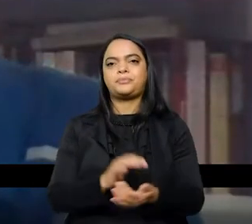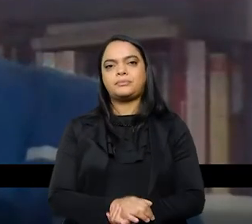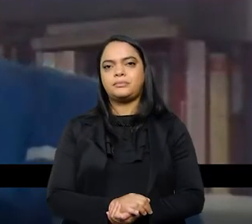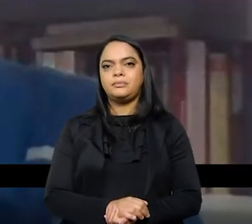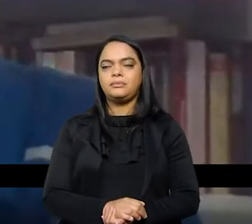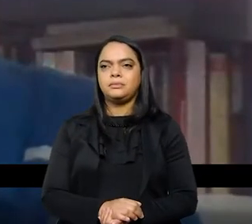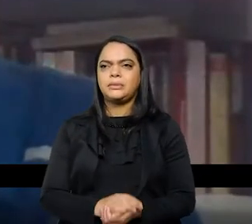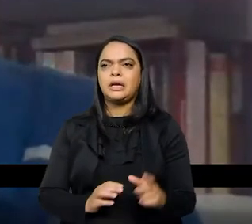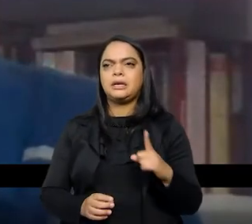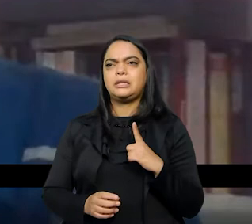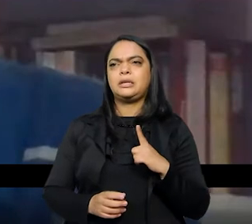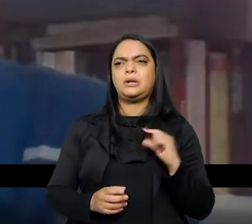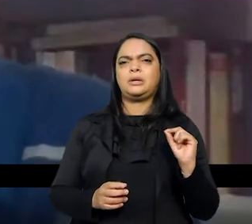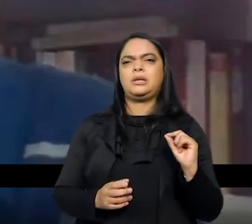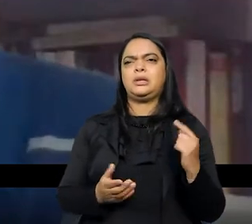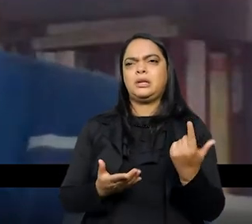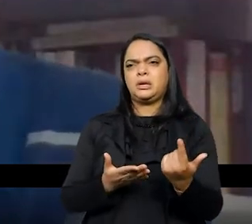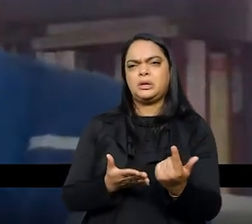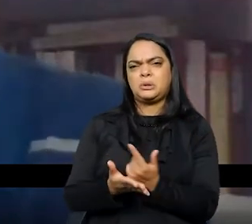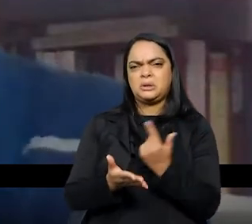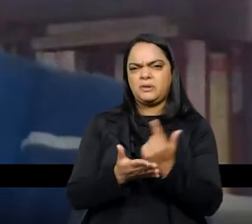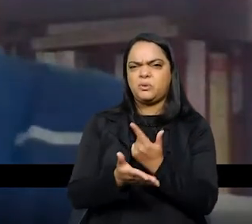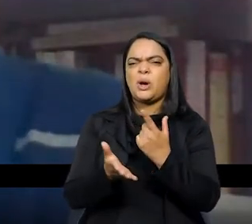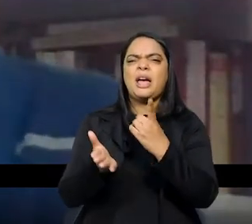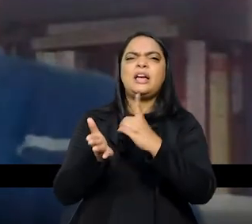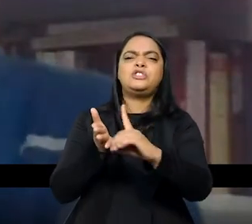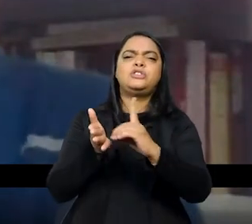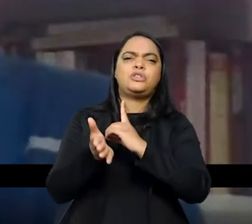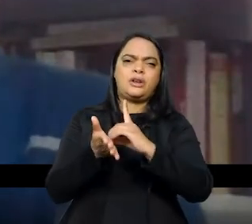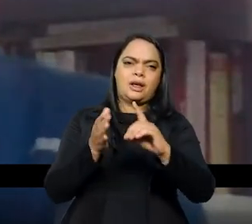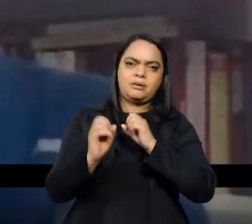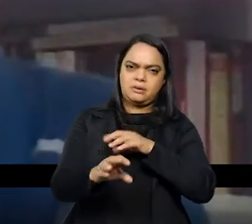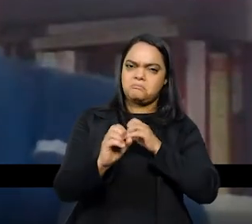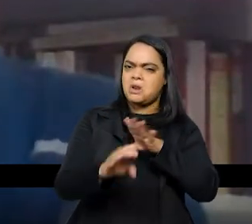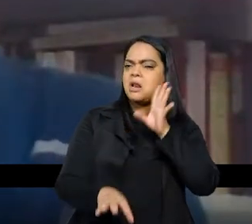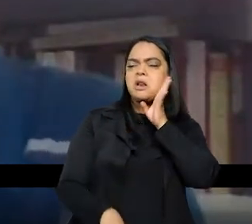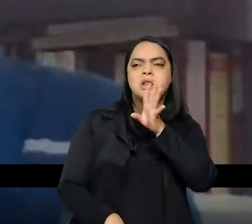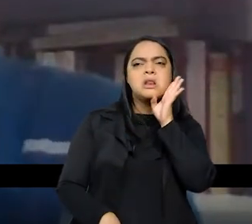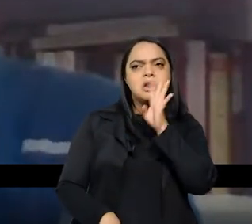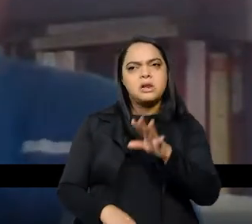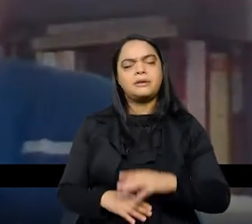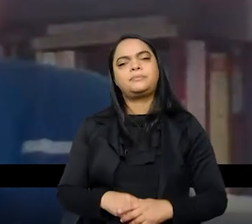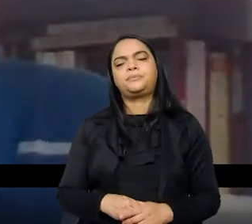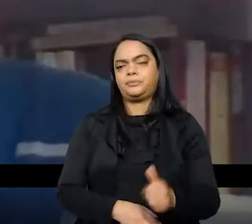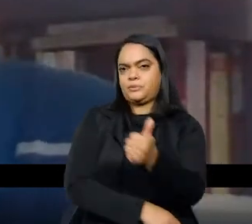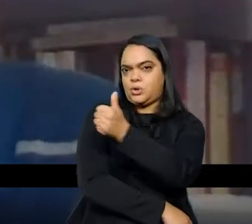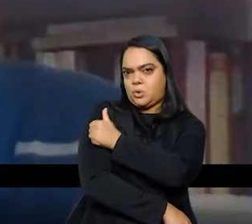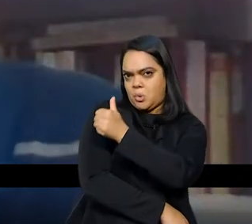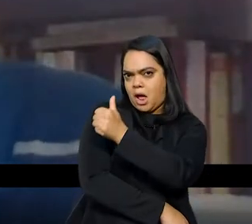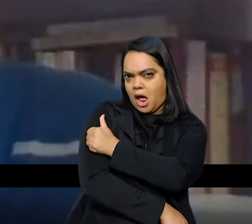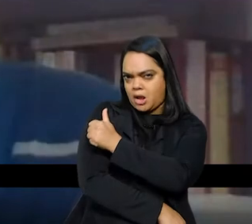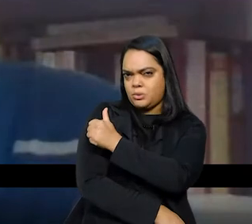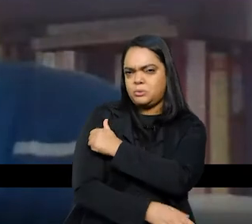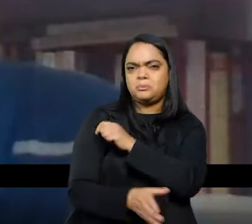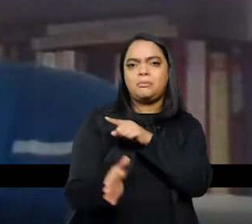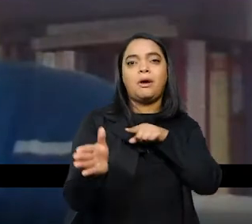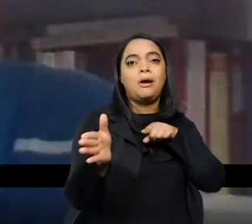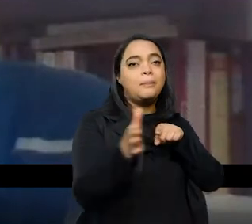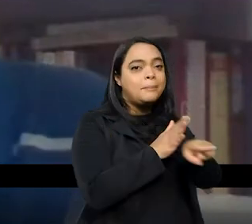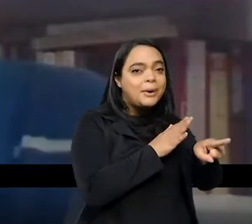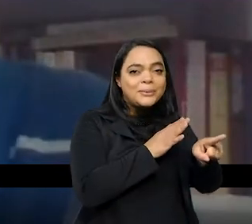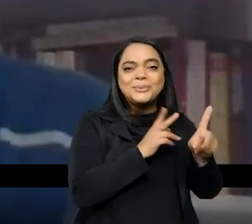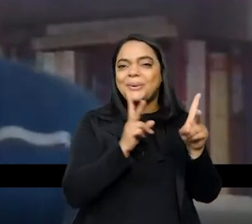dicionário da educação, muito legal. E teve um aluno nosso que perguntou quase essa mesma questão para ela,